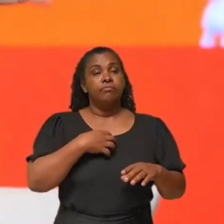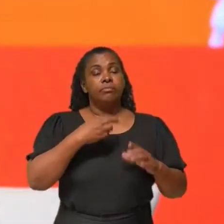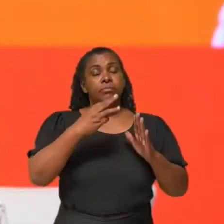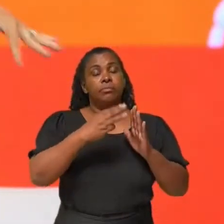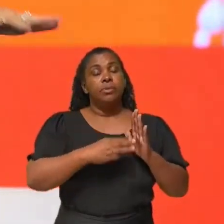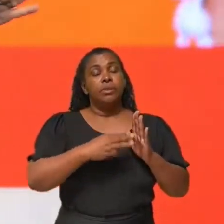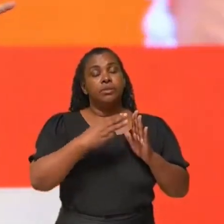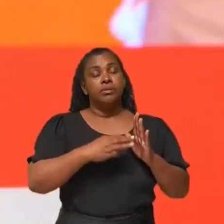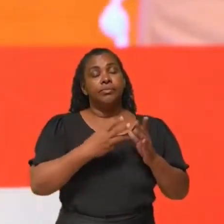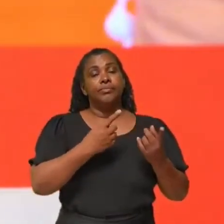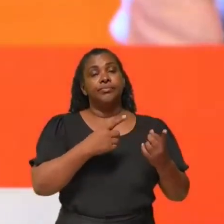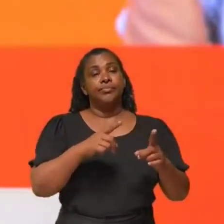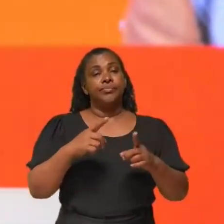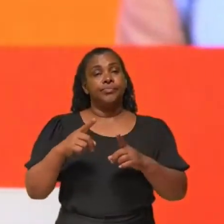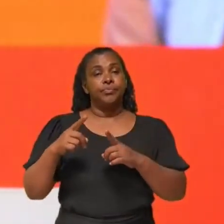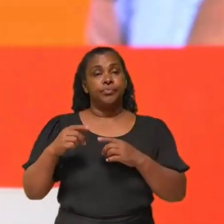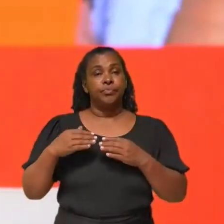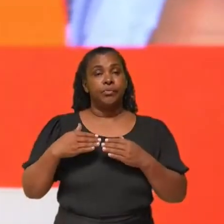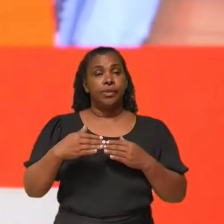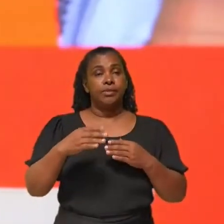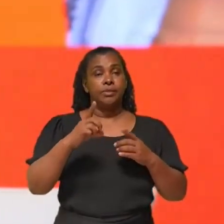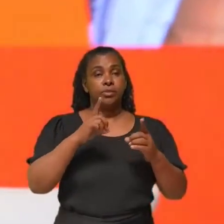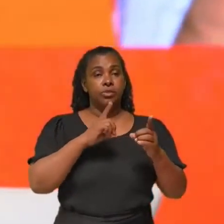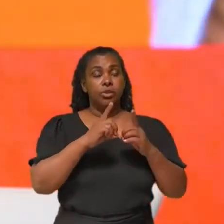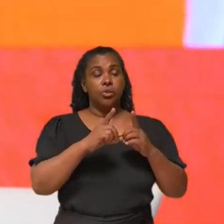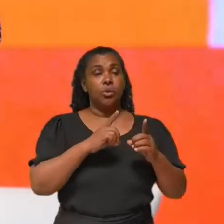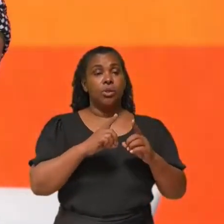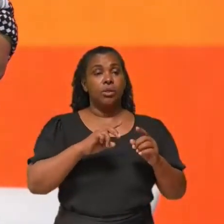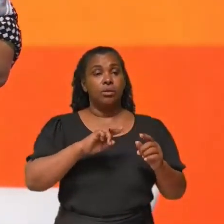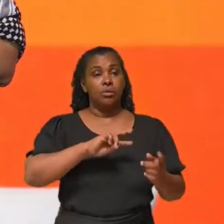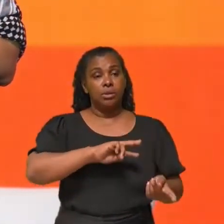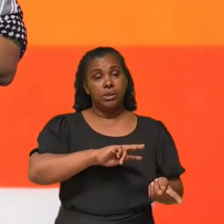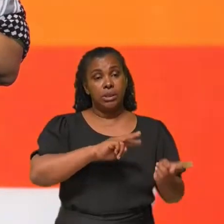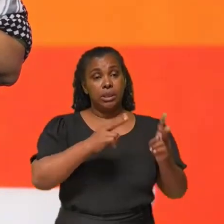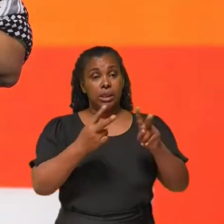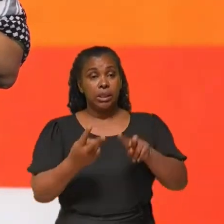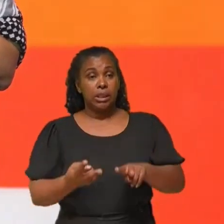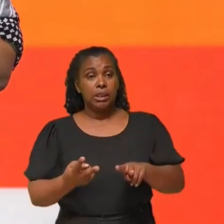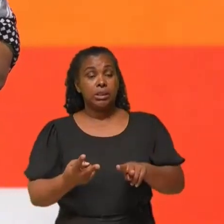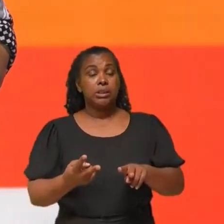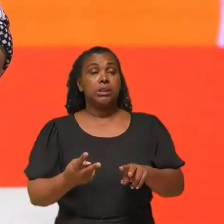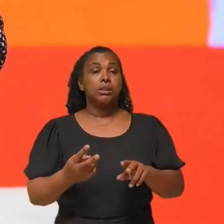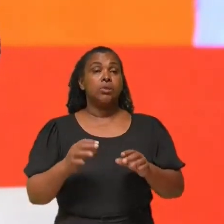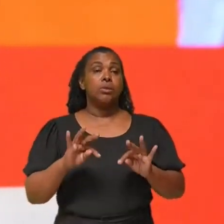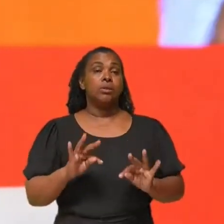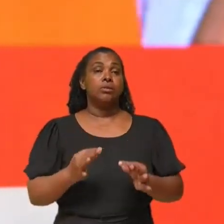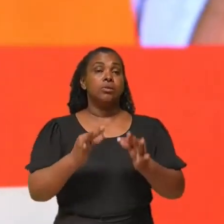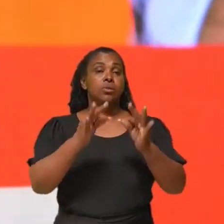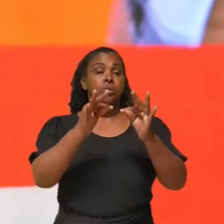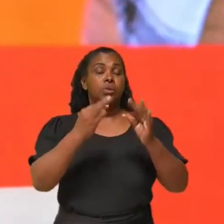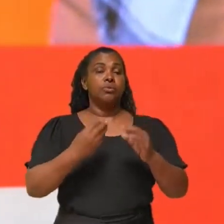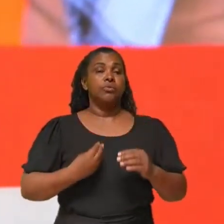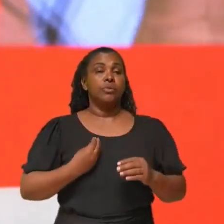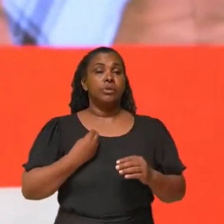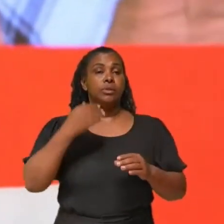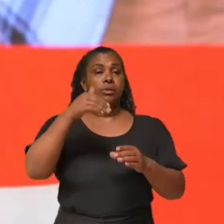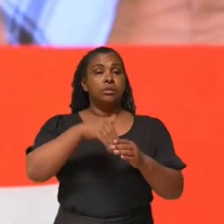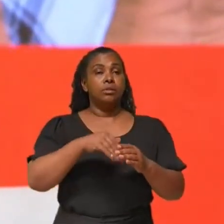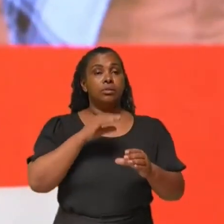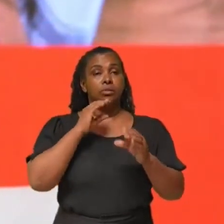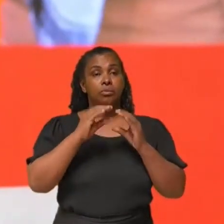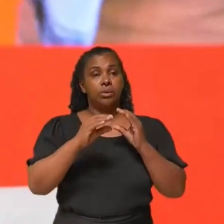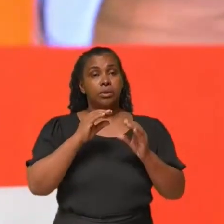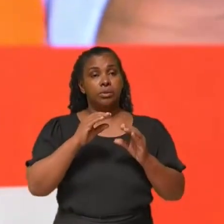para dialogar com essa transição tecnológica que vivenciamos na comunicação, Henrique, nosso